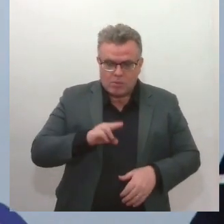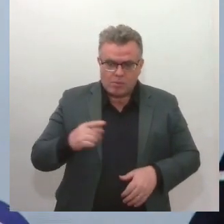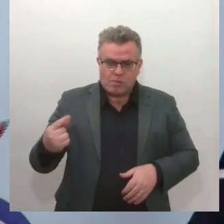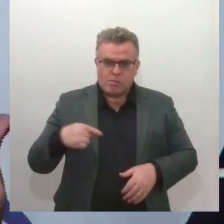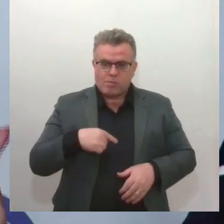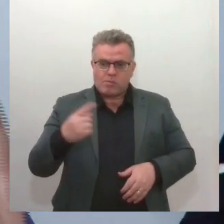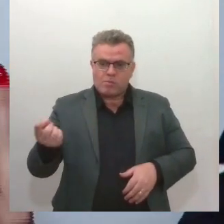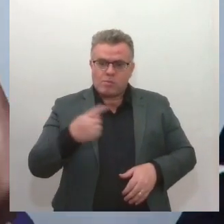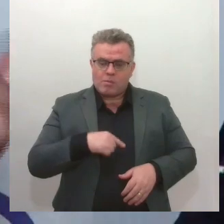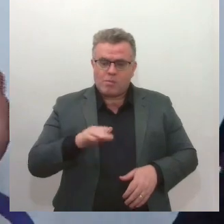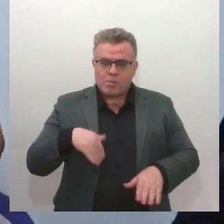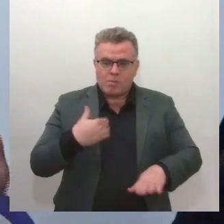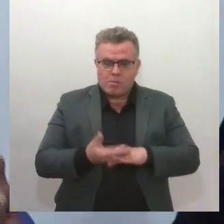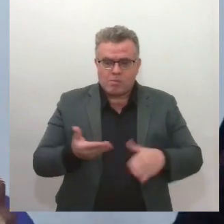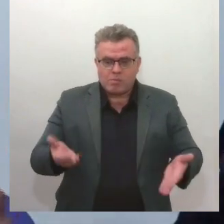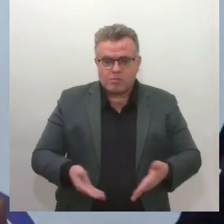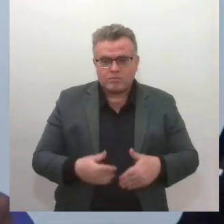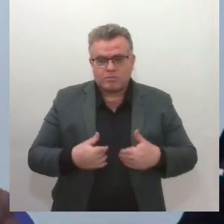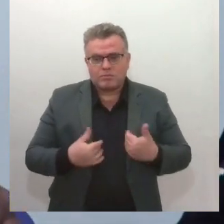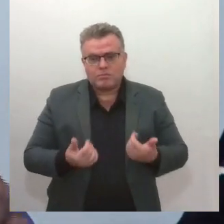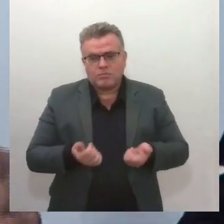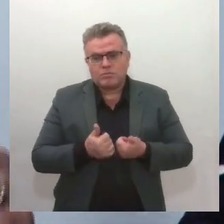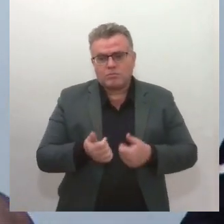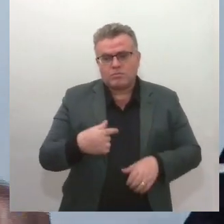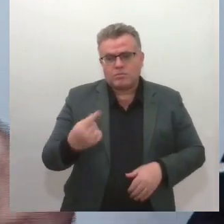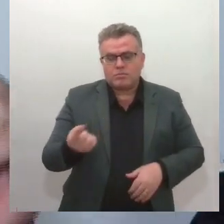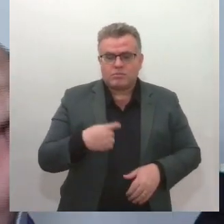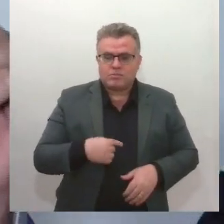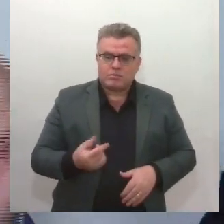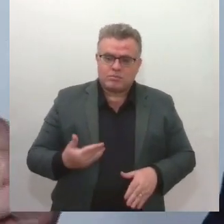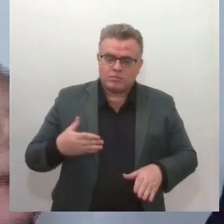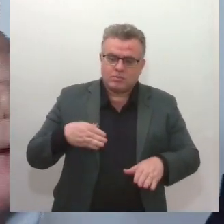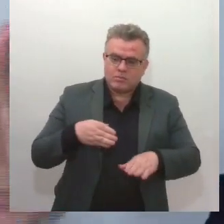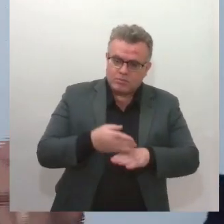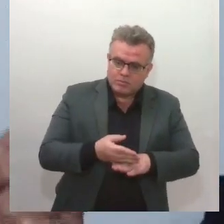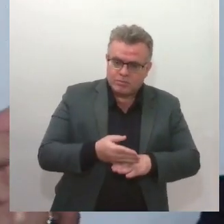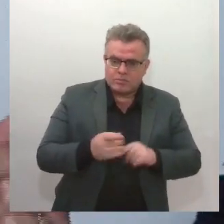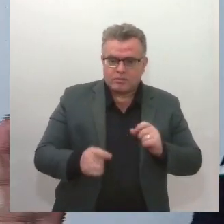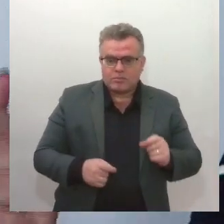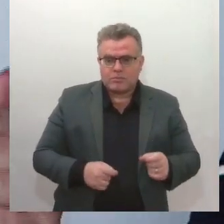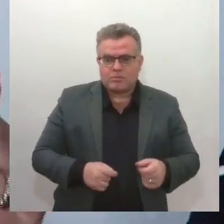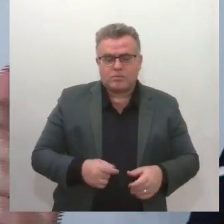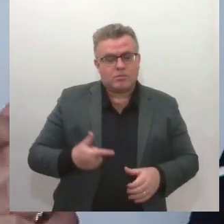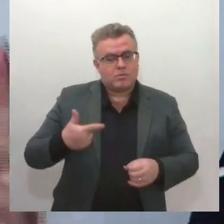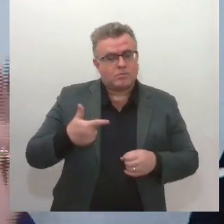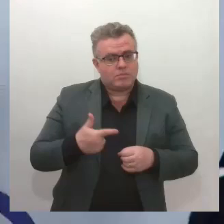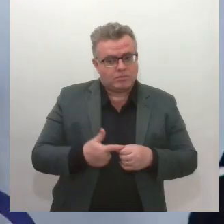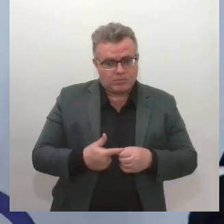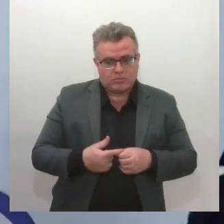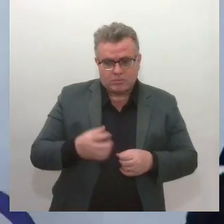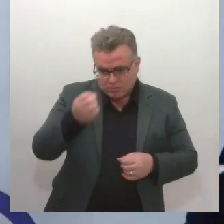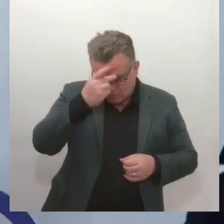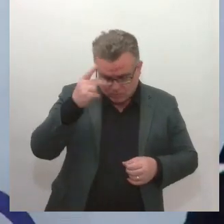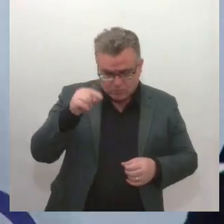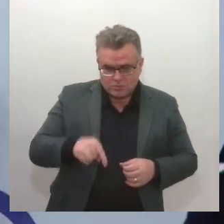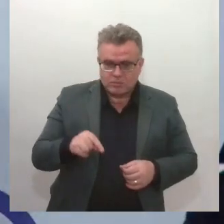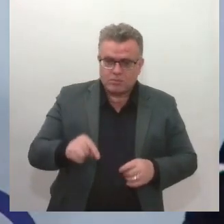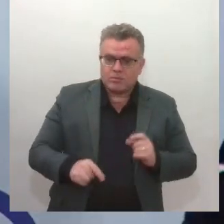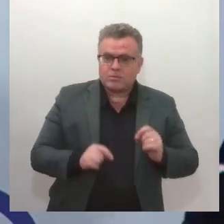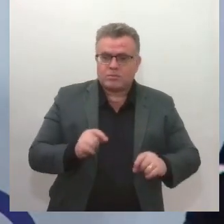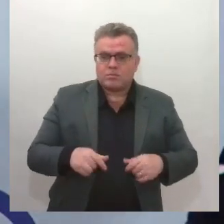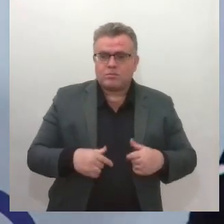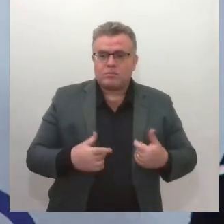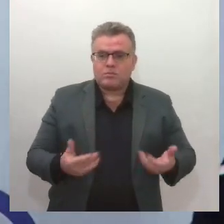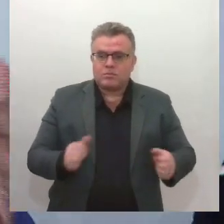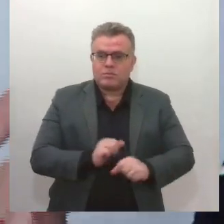ônibus estavam sendo abastecidos com o combustível da prefeitura e na porta da transparência a gente ainda não viu. É tudo